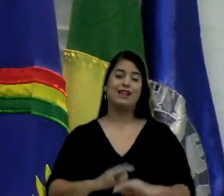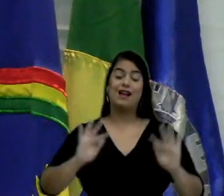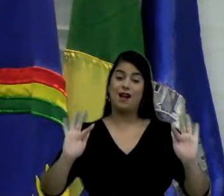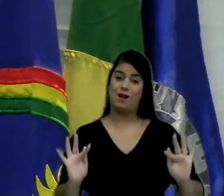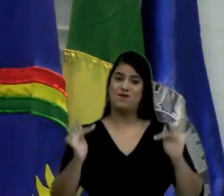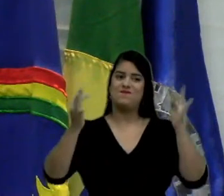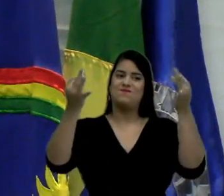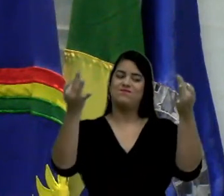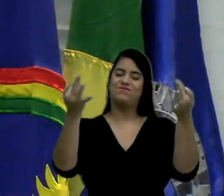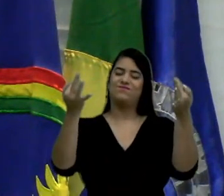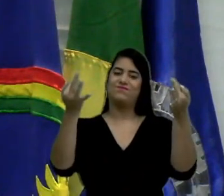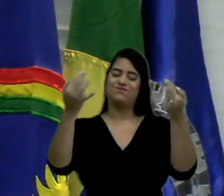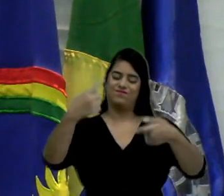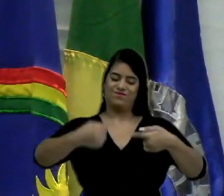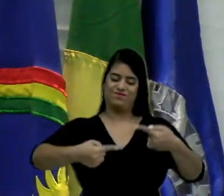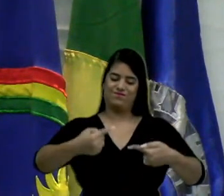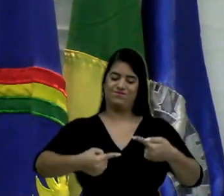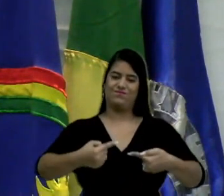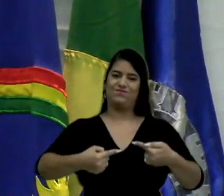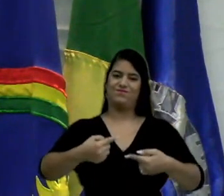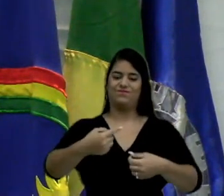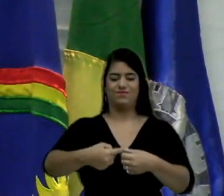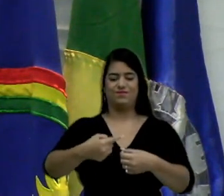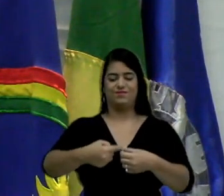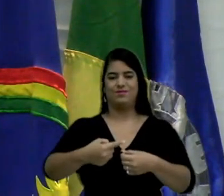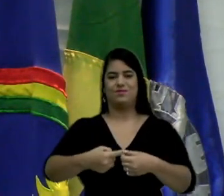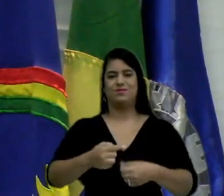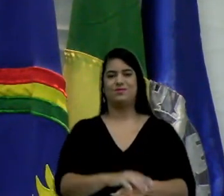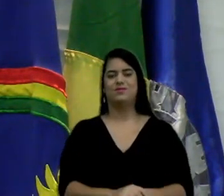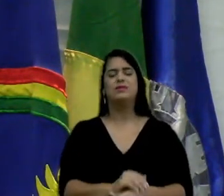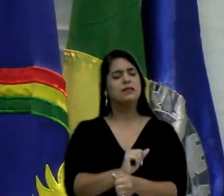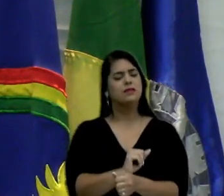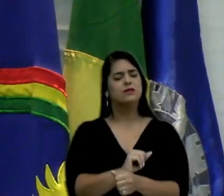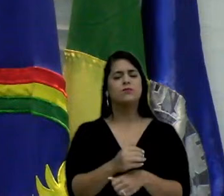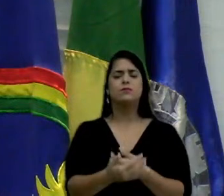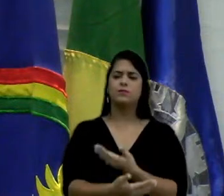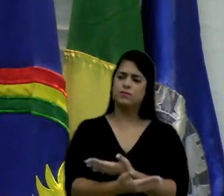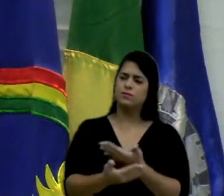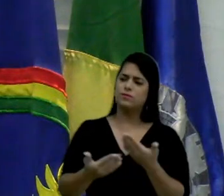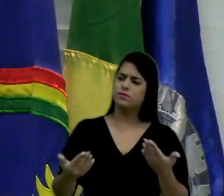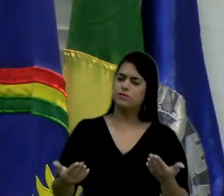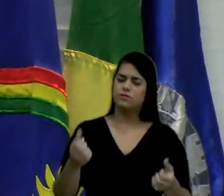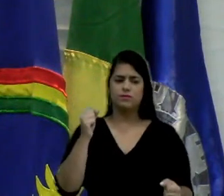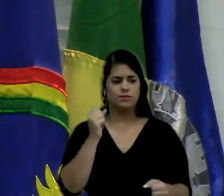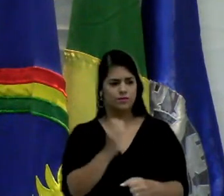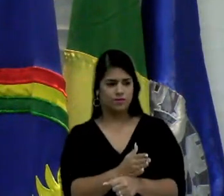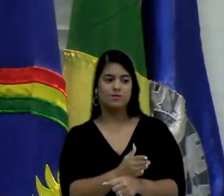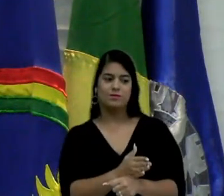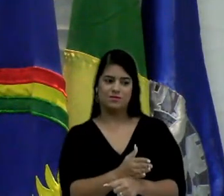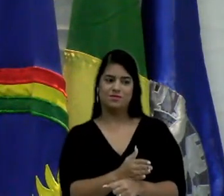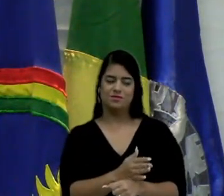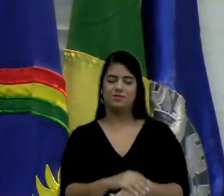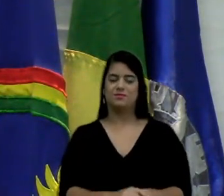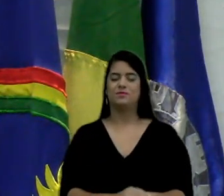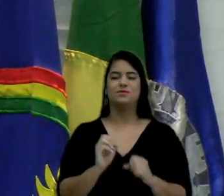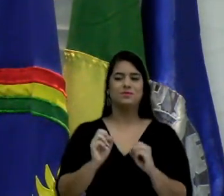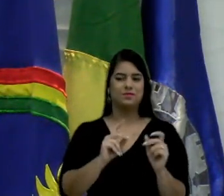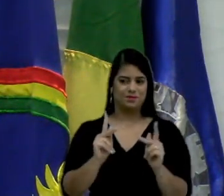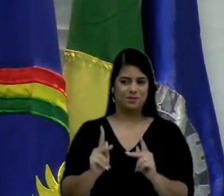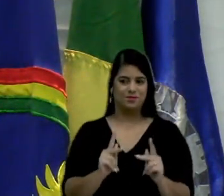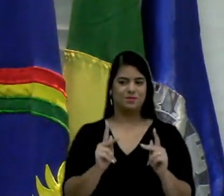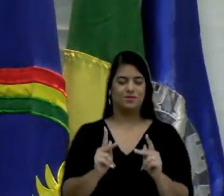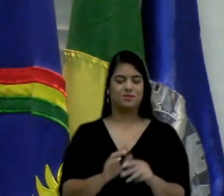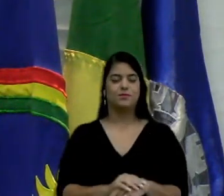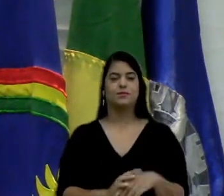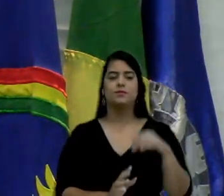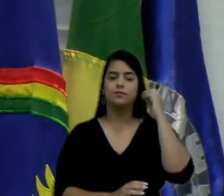a emancipação política do nosso município Espero que os demais possam aprovar logo mais depois Fal vou falar sobre isso